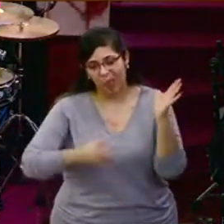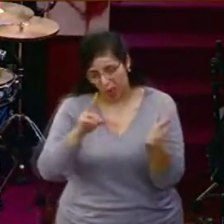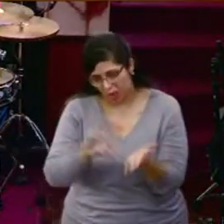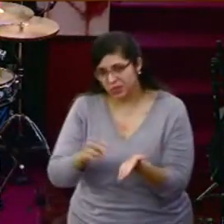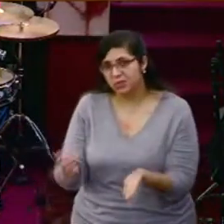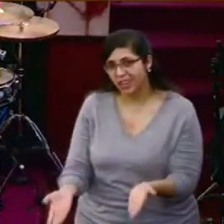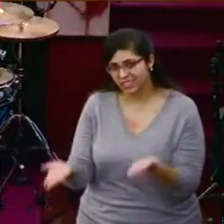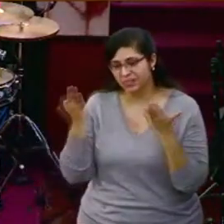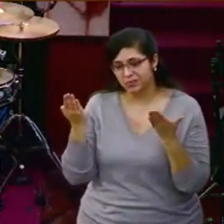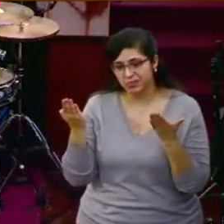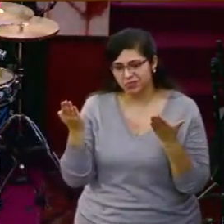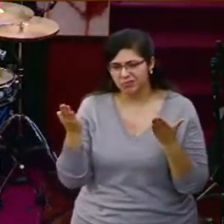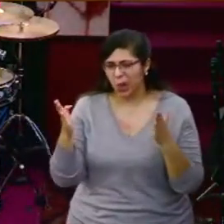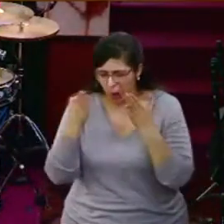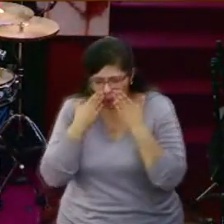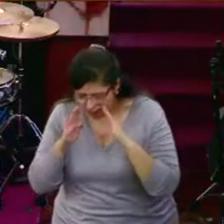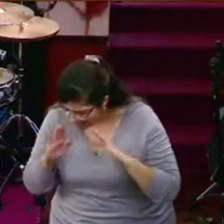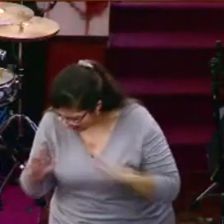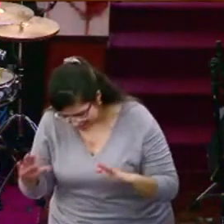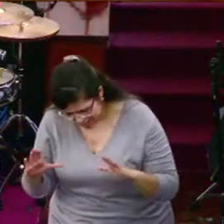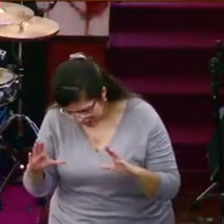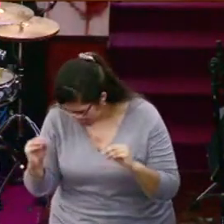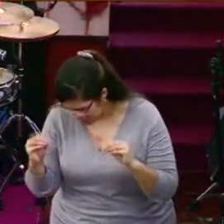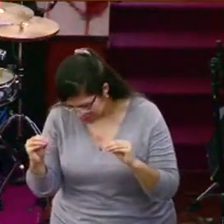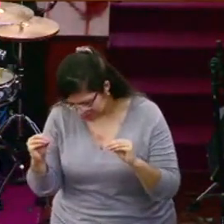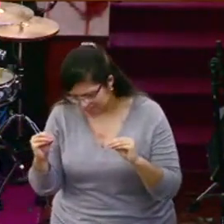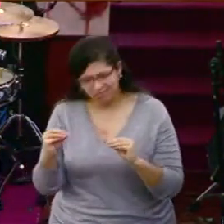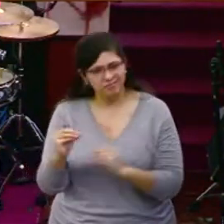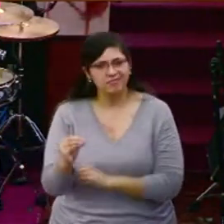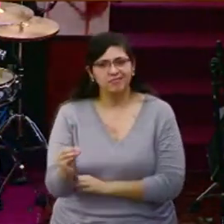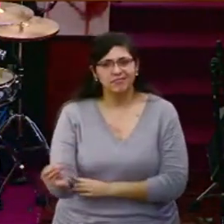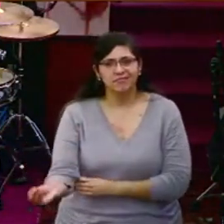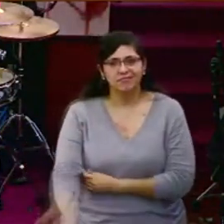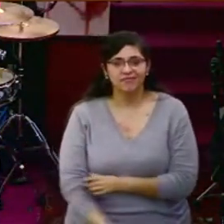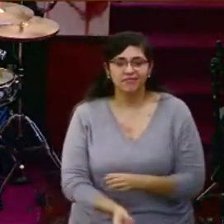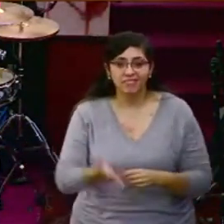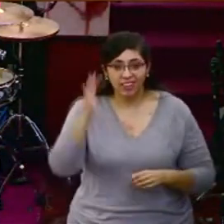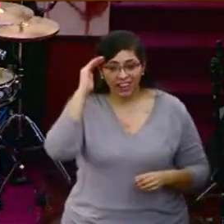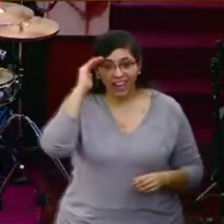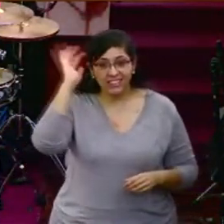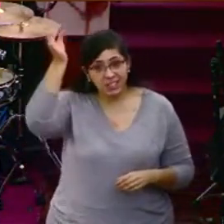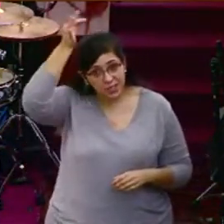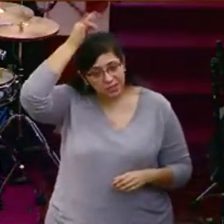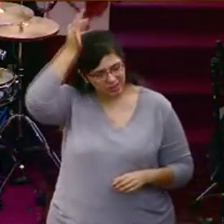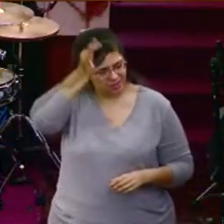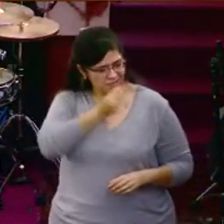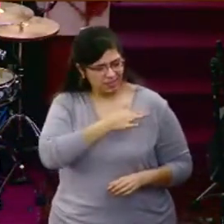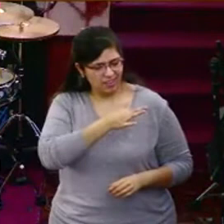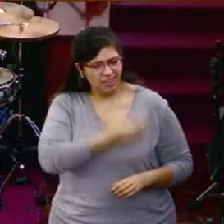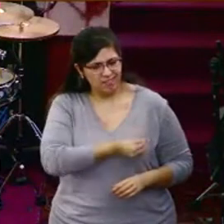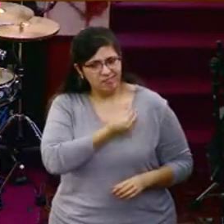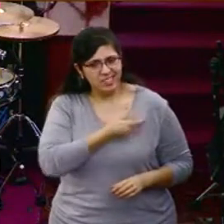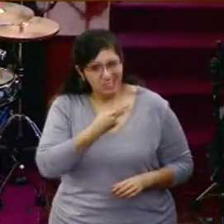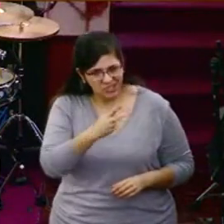altamente humilhado em figura de homem diz o texto e é o mesmo espírito que exalta